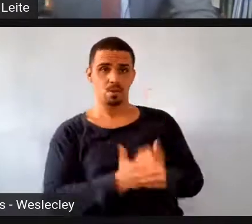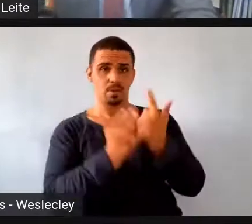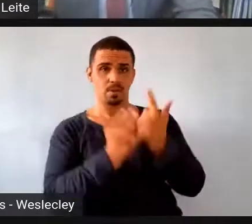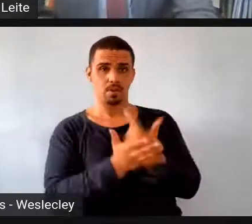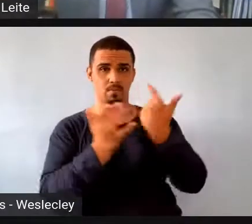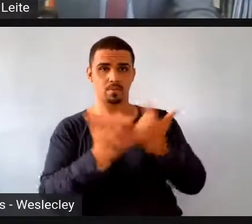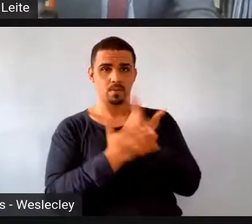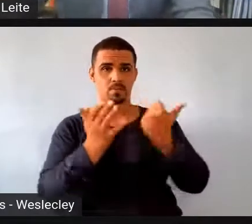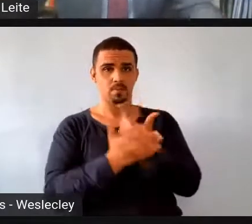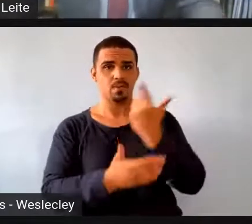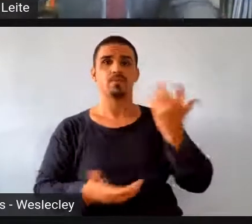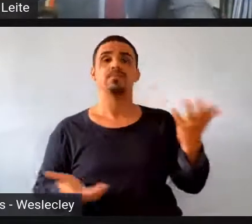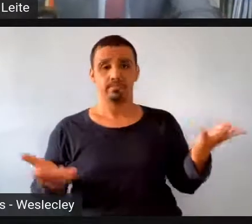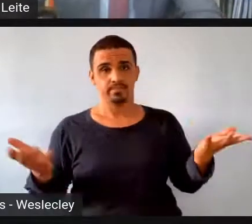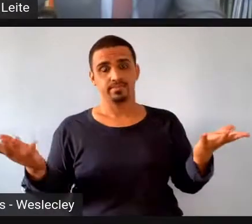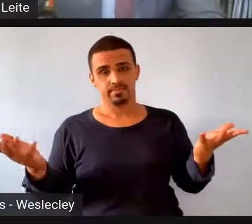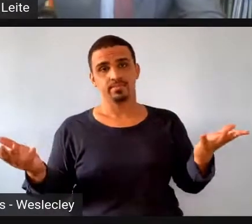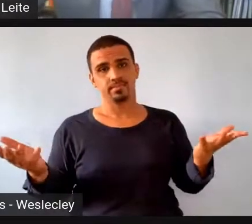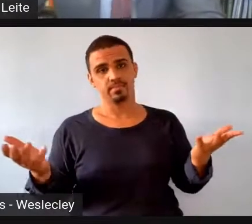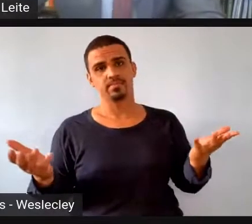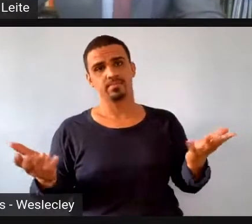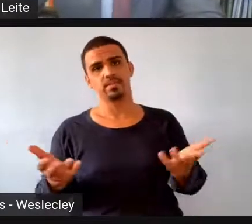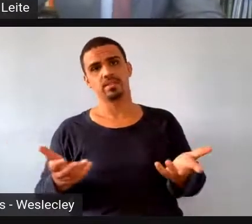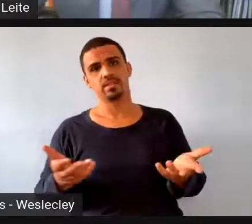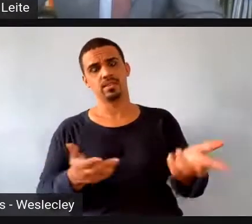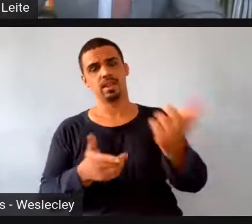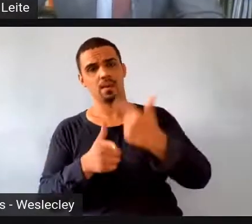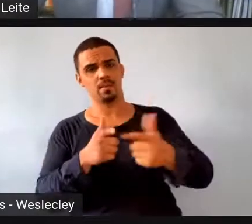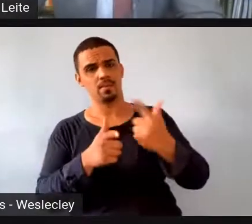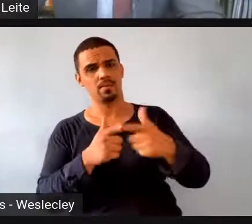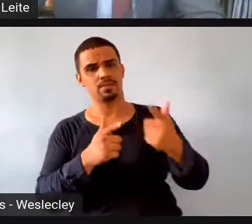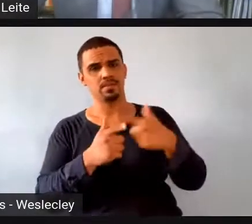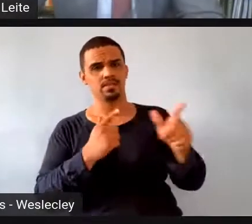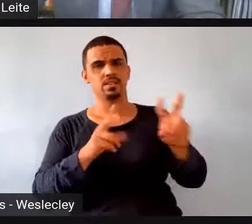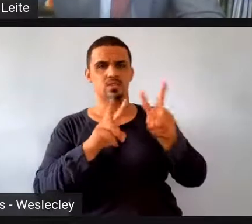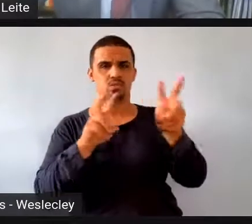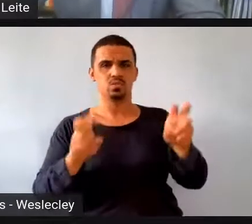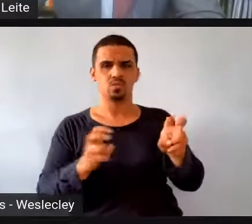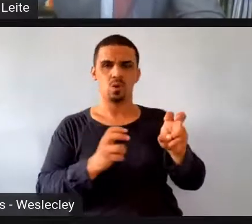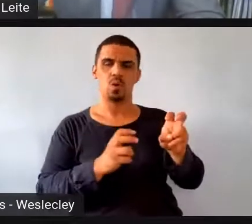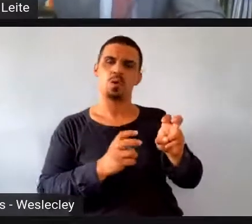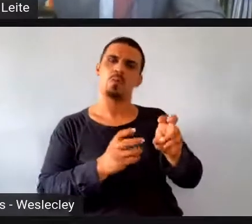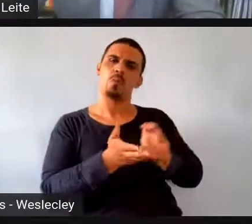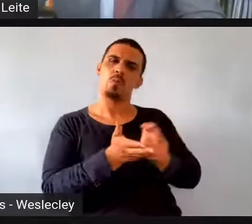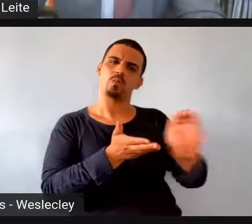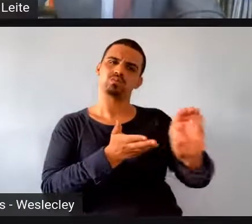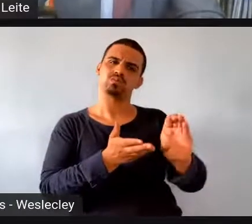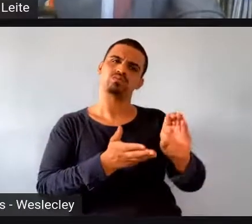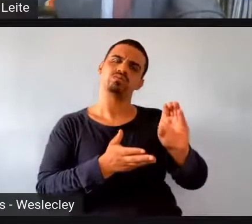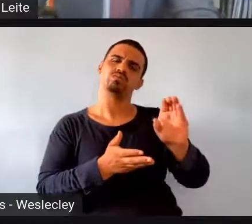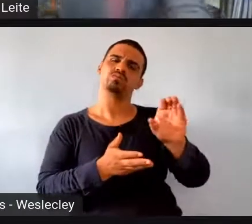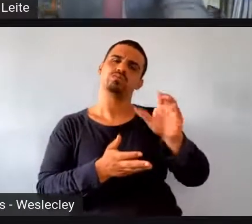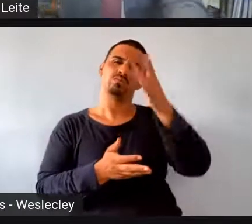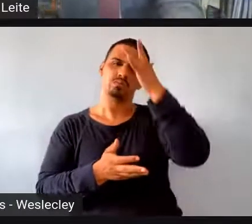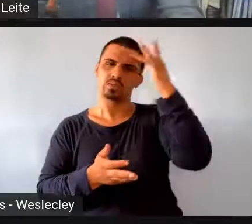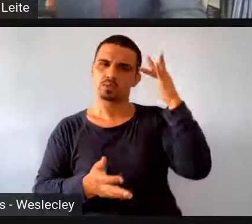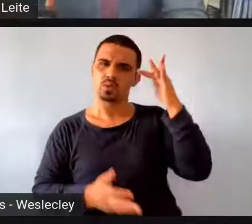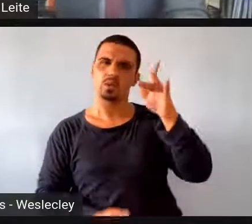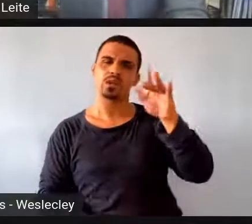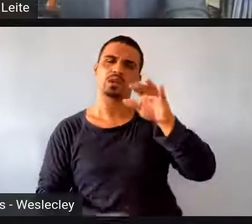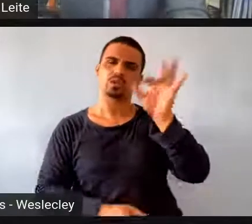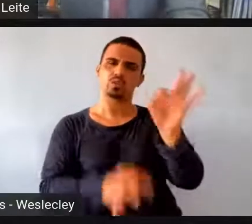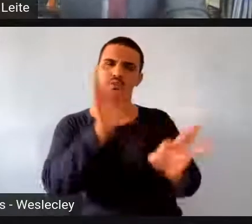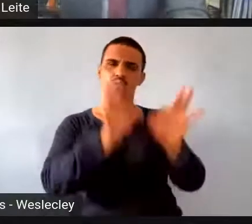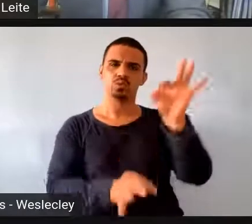Ele ainda está problematizando aí no entorno da contribuição por pessoa jurídica, que é um debate ainda necessário e a